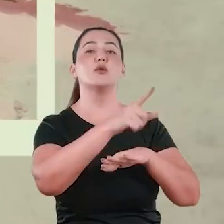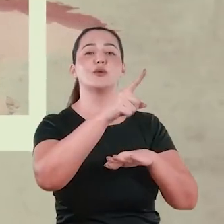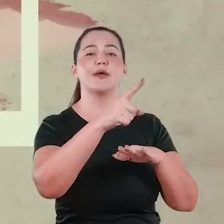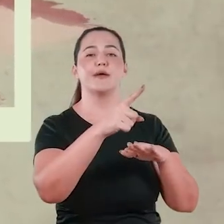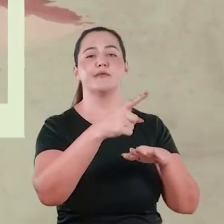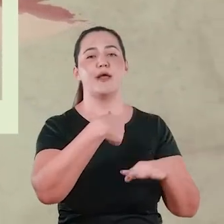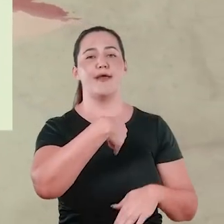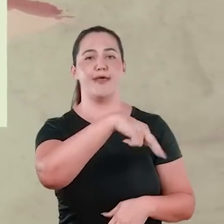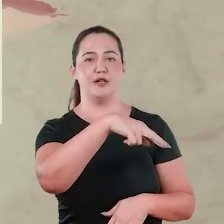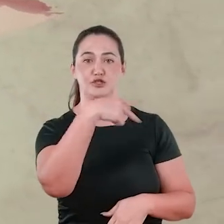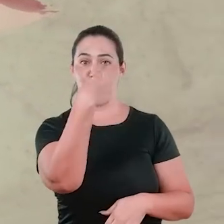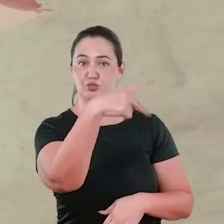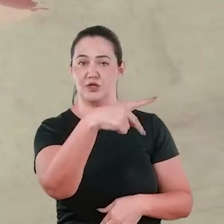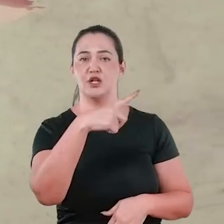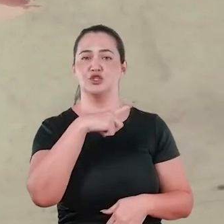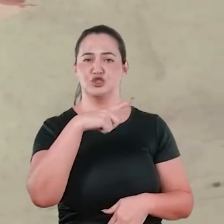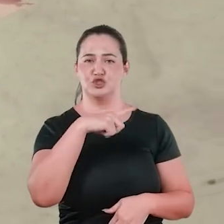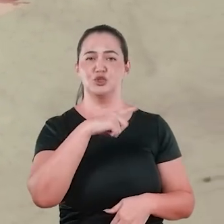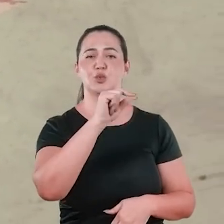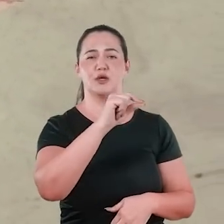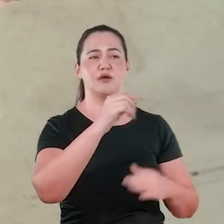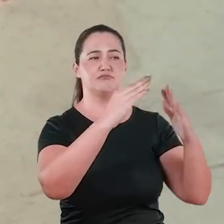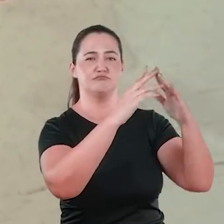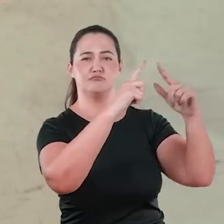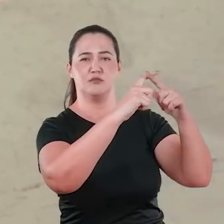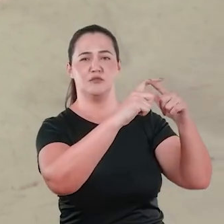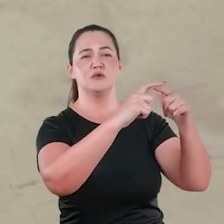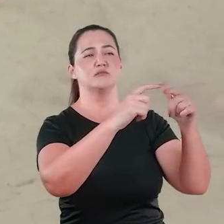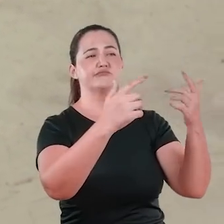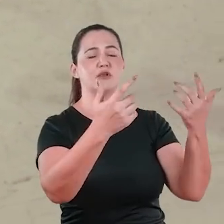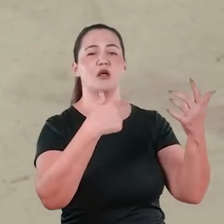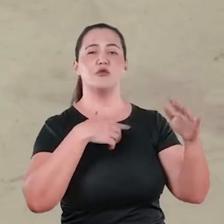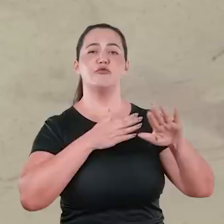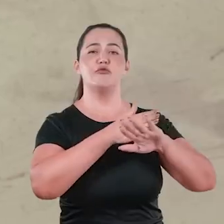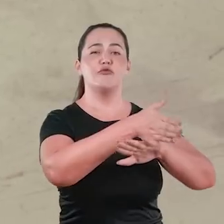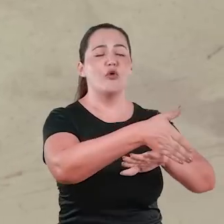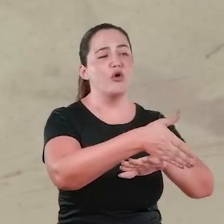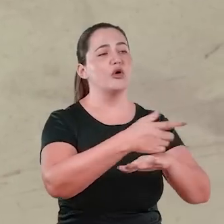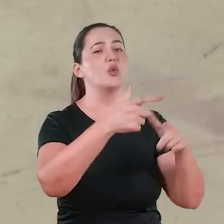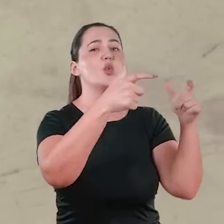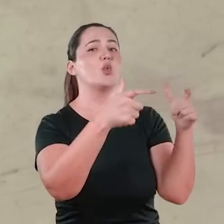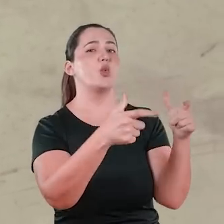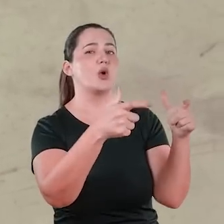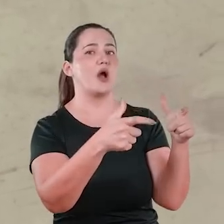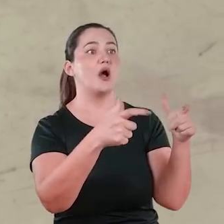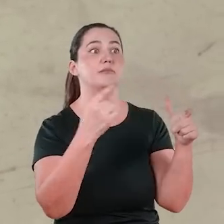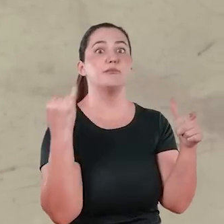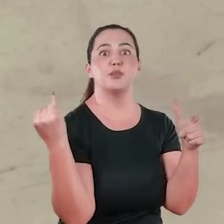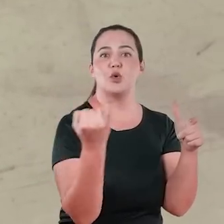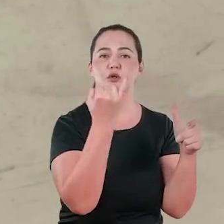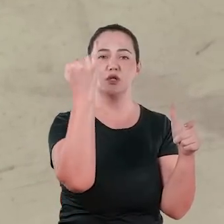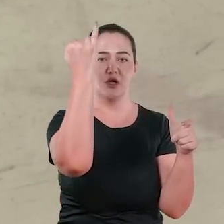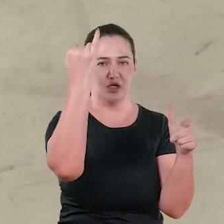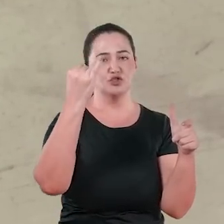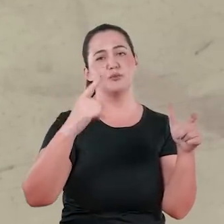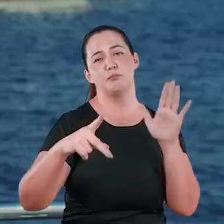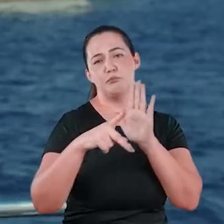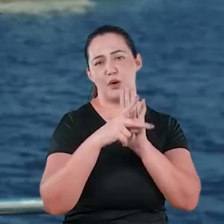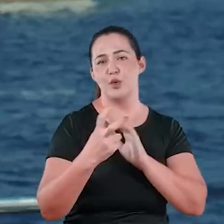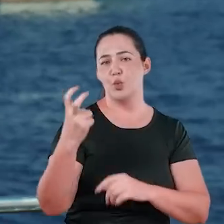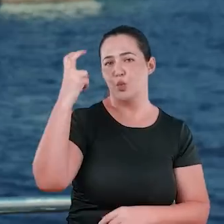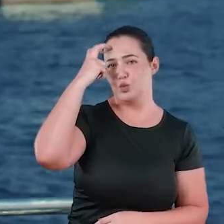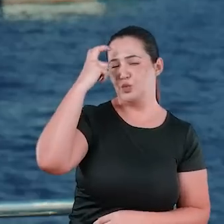oráculo de Delfos antes de ter uma batalha. O oráculo de Delfos era um local muito importante na cultura